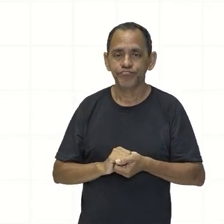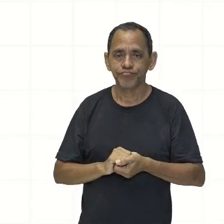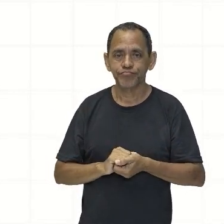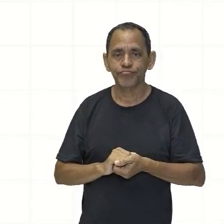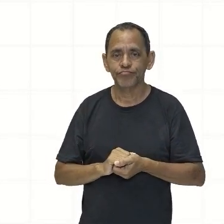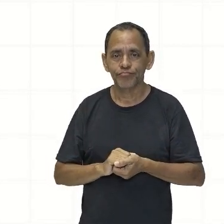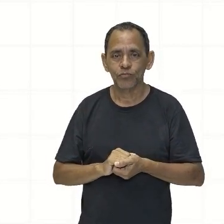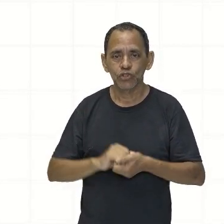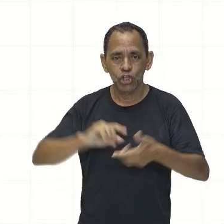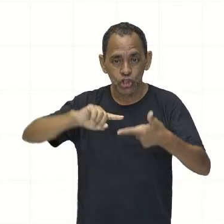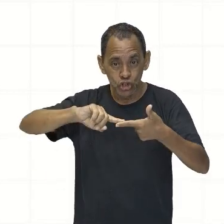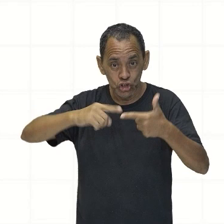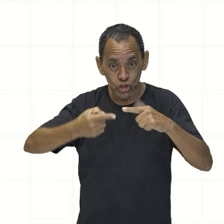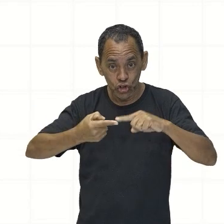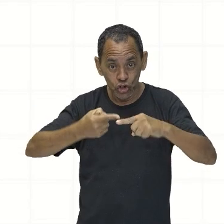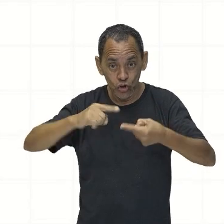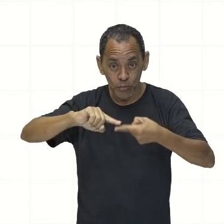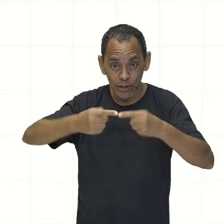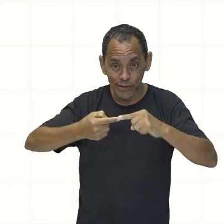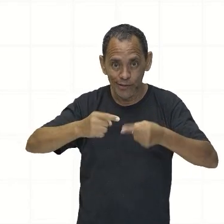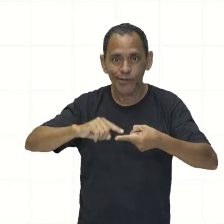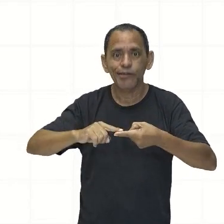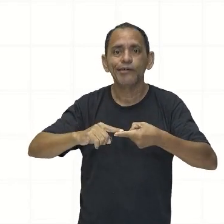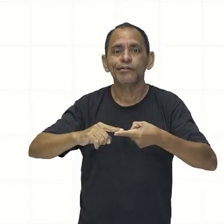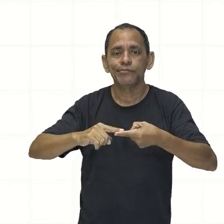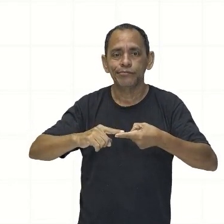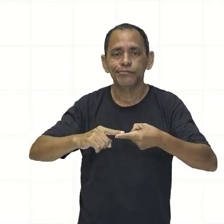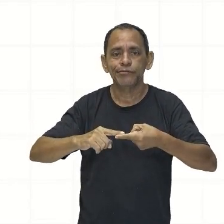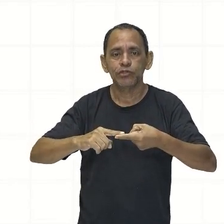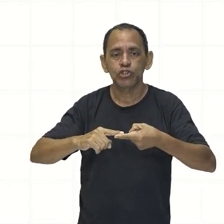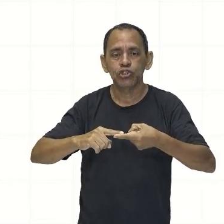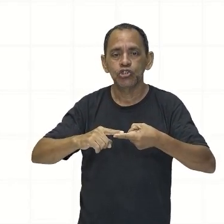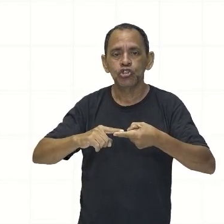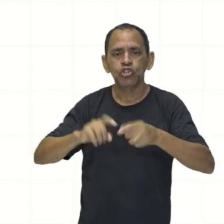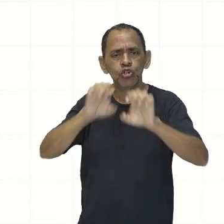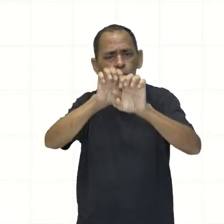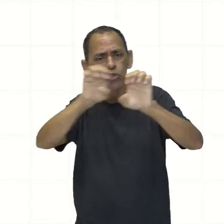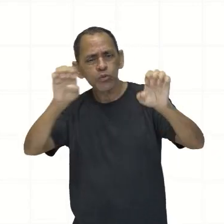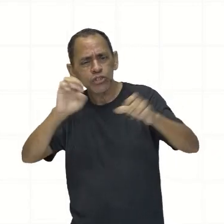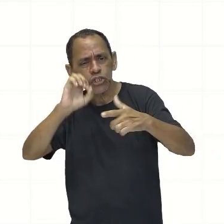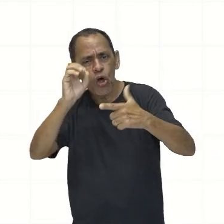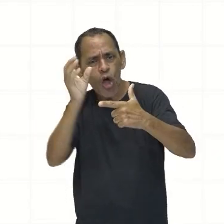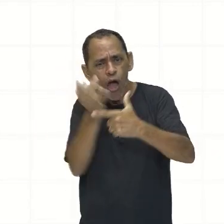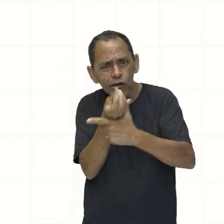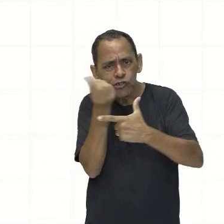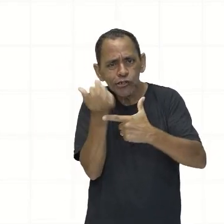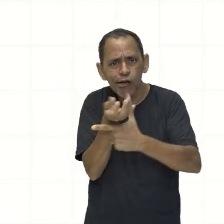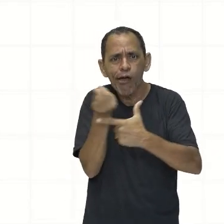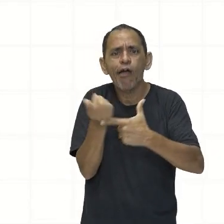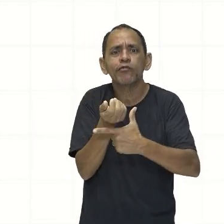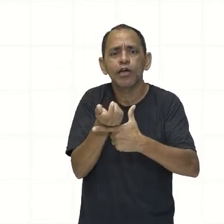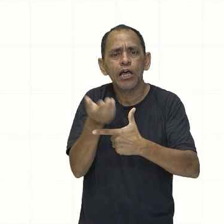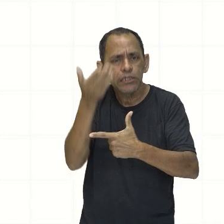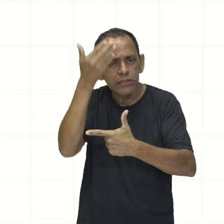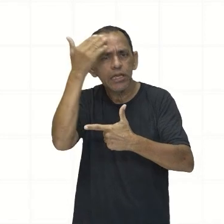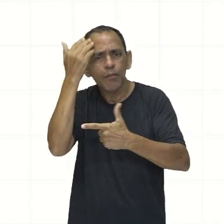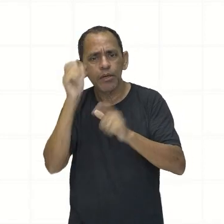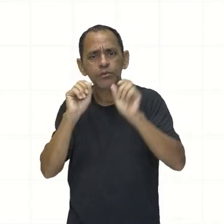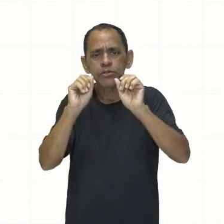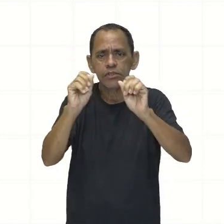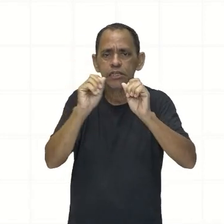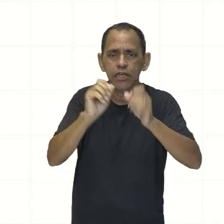valor numérico de uma expressão algébrica é em geometria, como por exemplo, sabe-se que